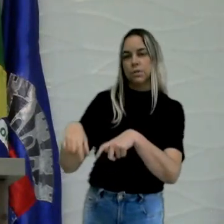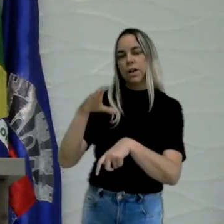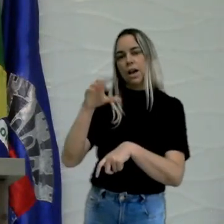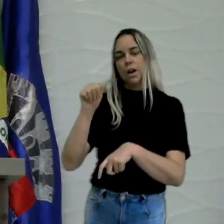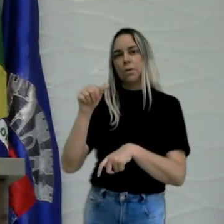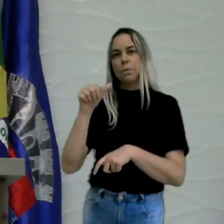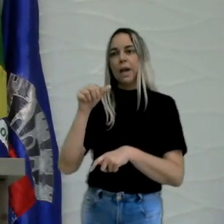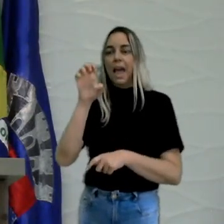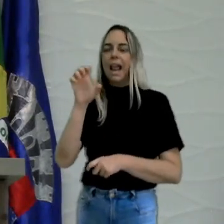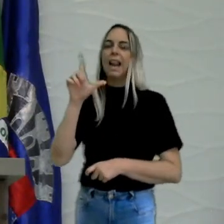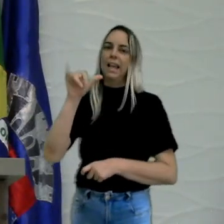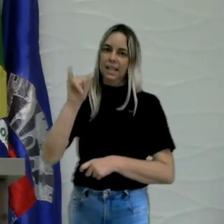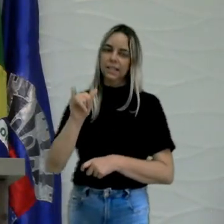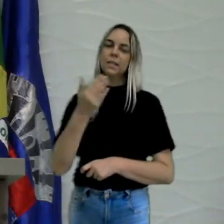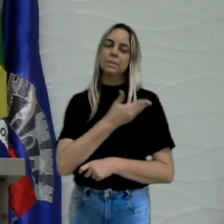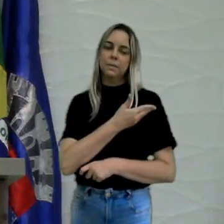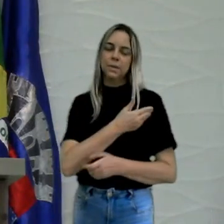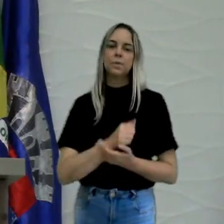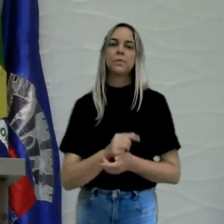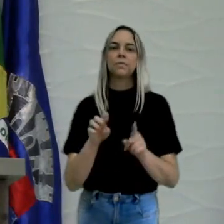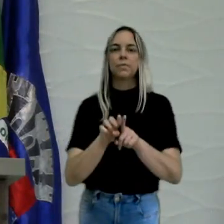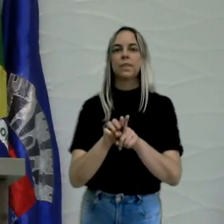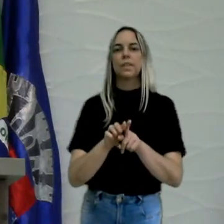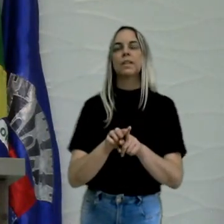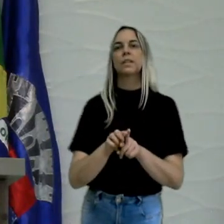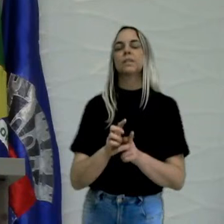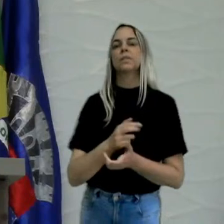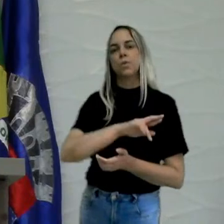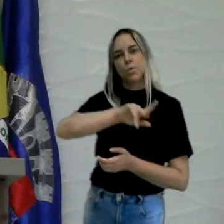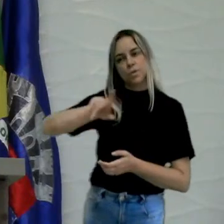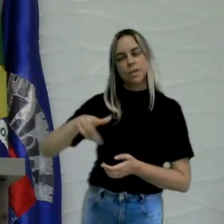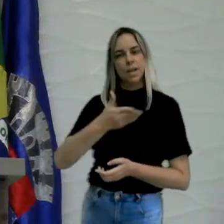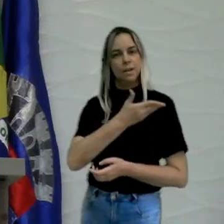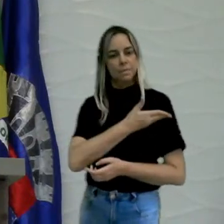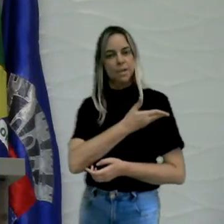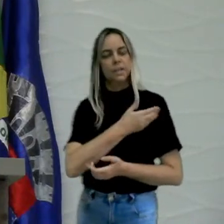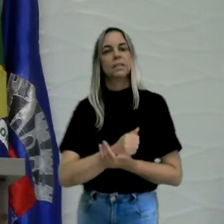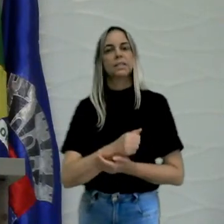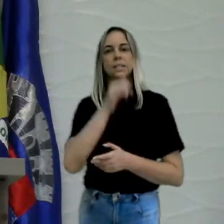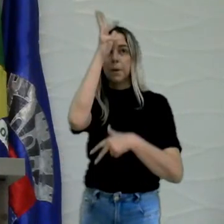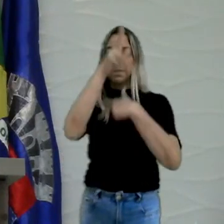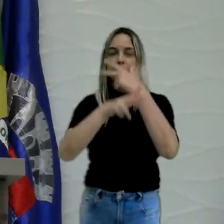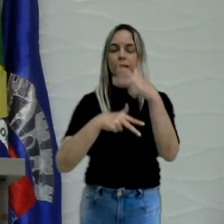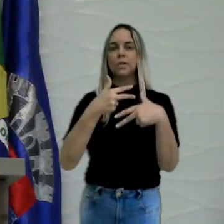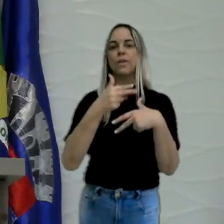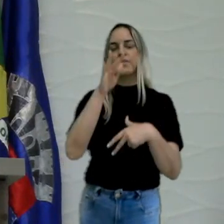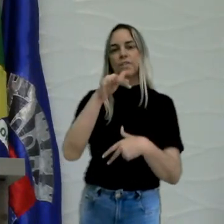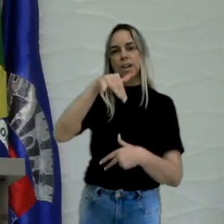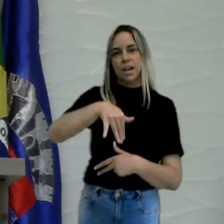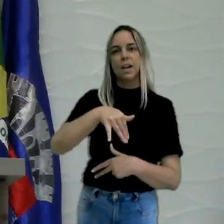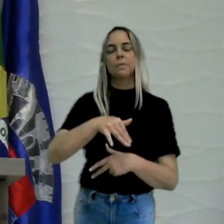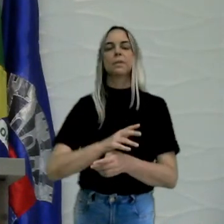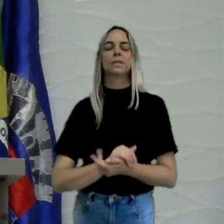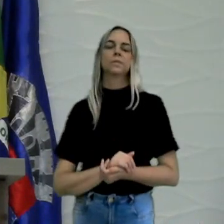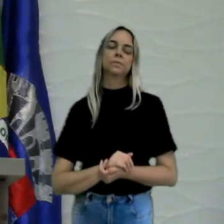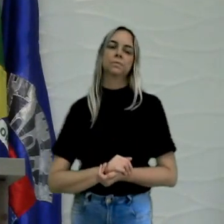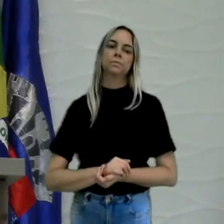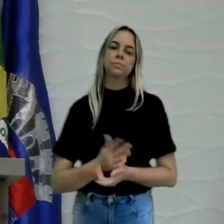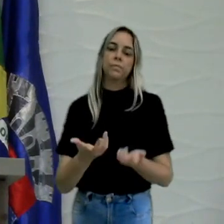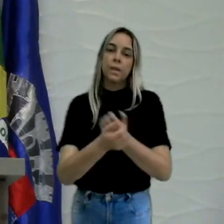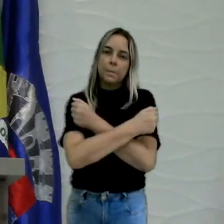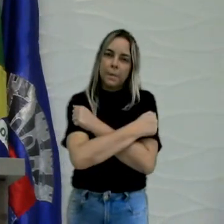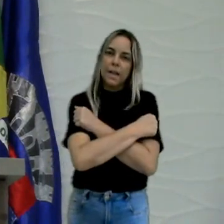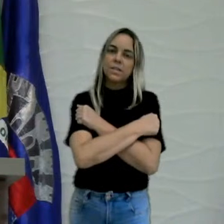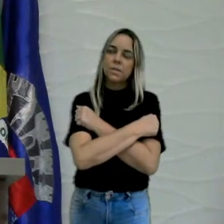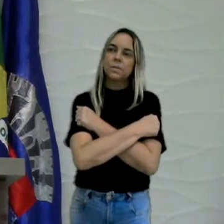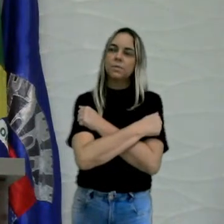amiga Luziana, toda quarta-feira também nos escuta através da Rádio São Bento FM. Mandar um abraço caloroso